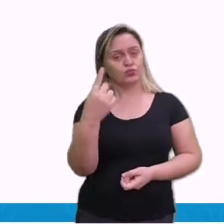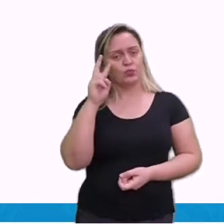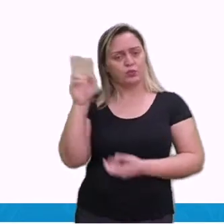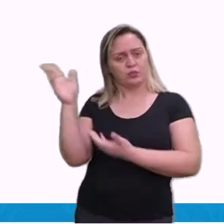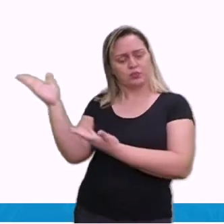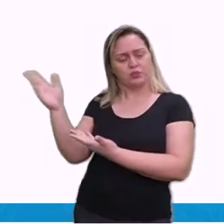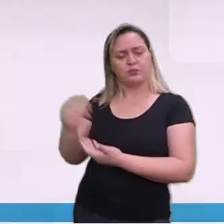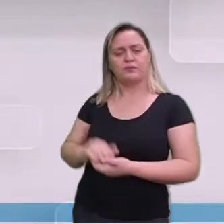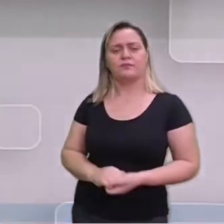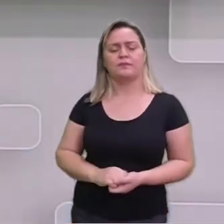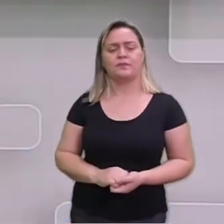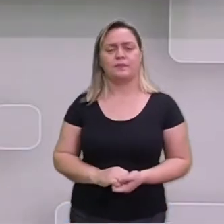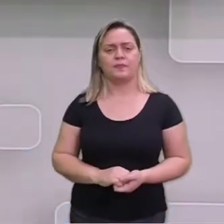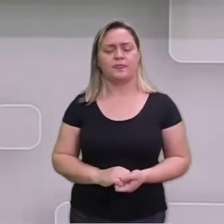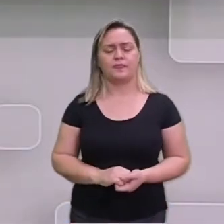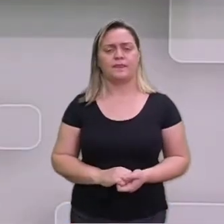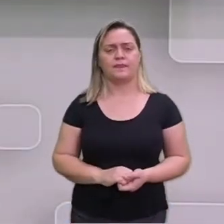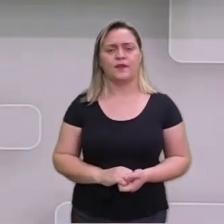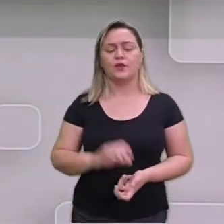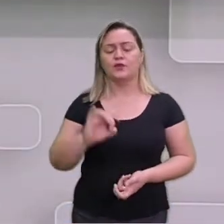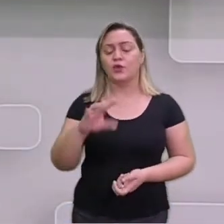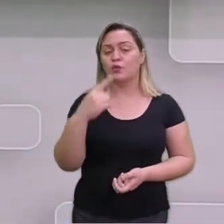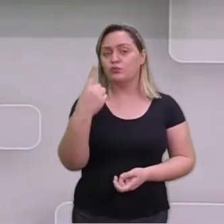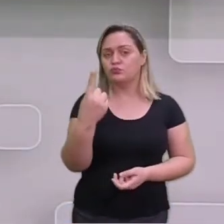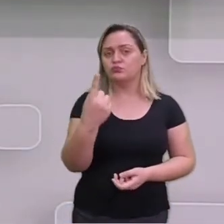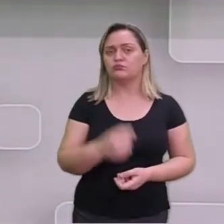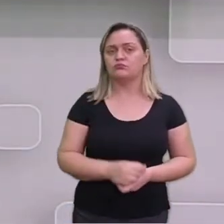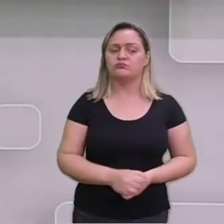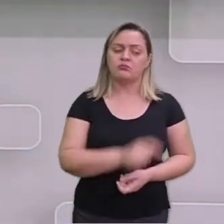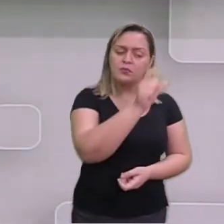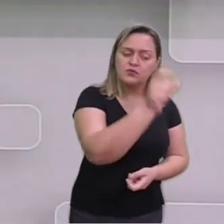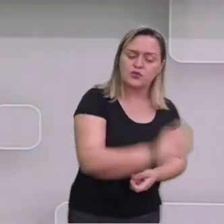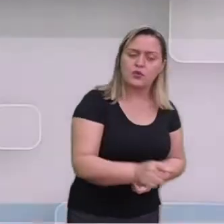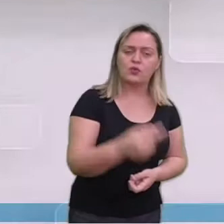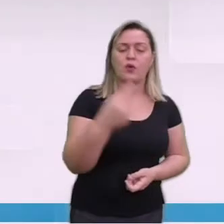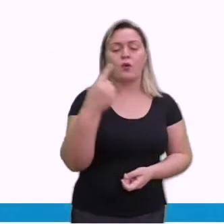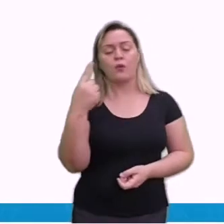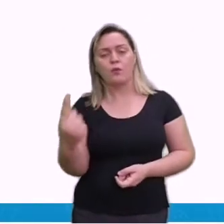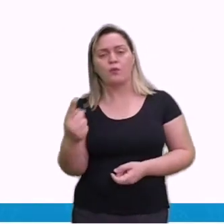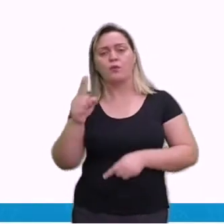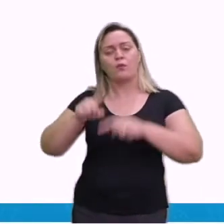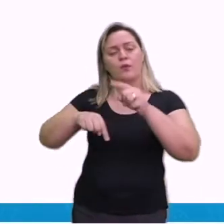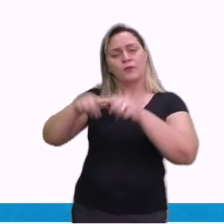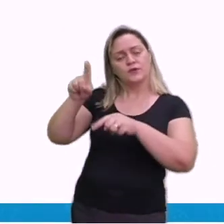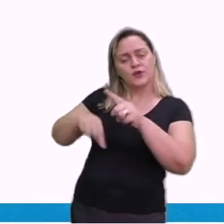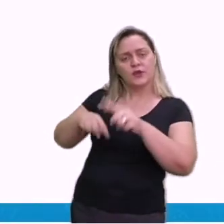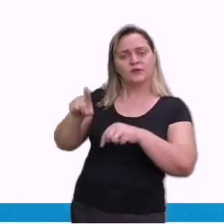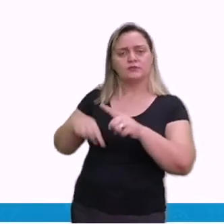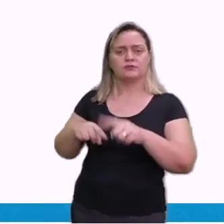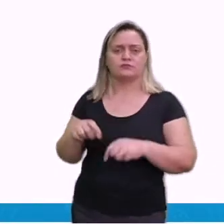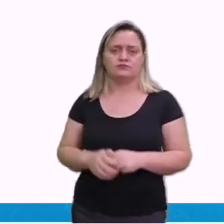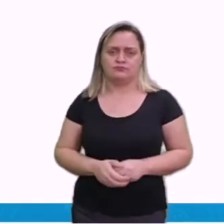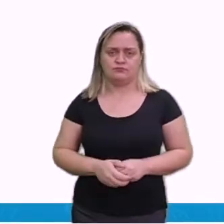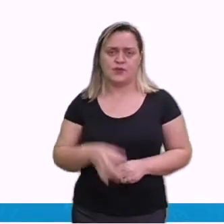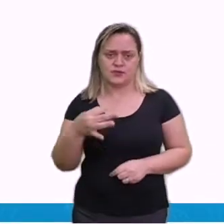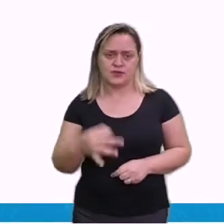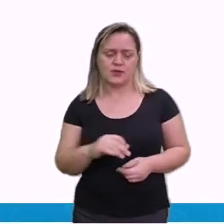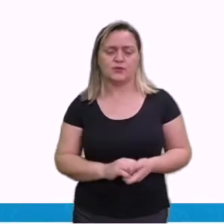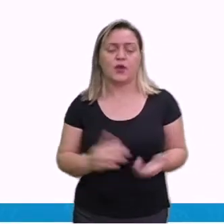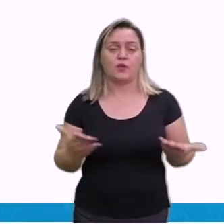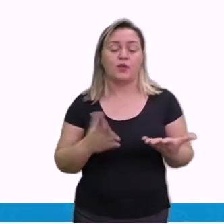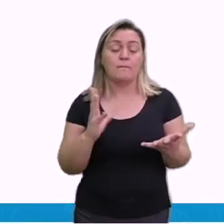um objeto. Então agora vamos falar um pouquinho sobre o plural. Olha lá, o plural é quando a palavra refere-se